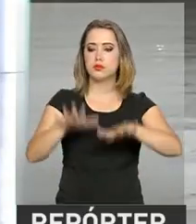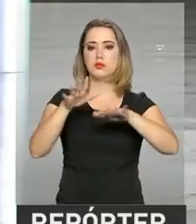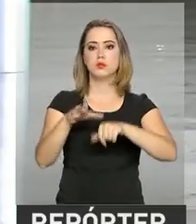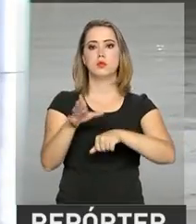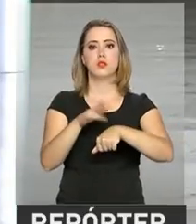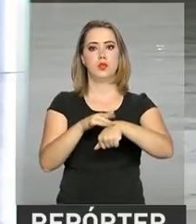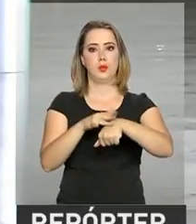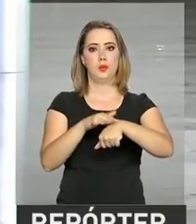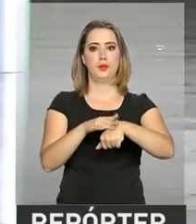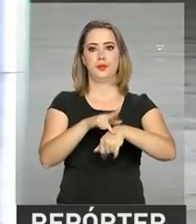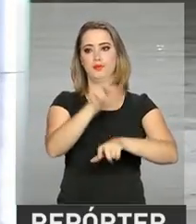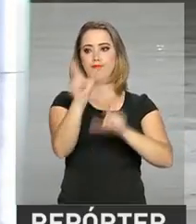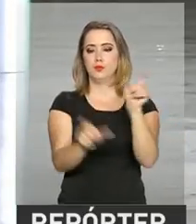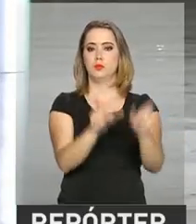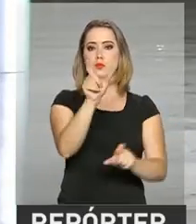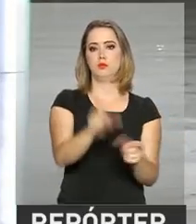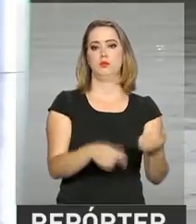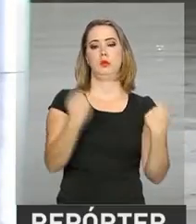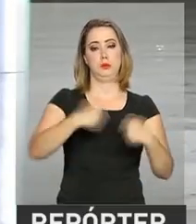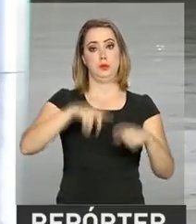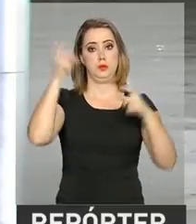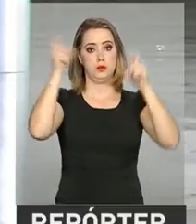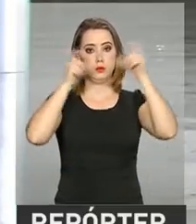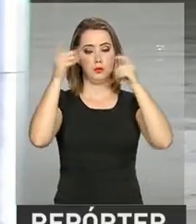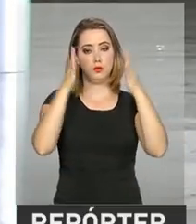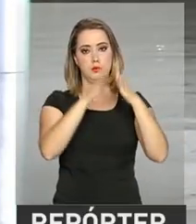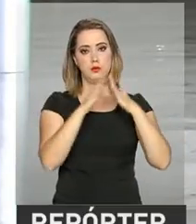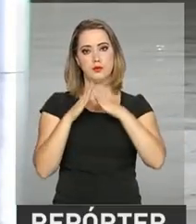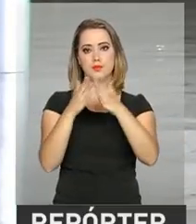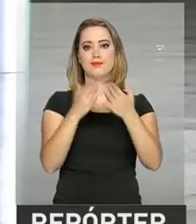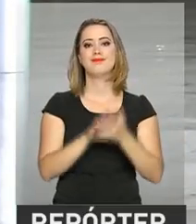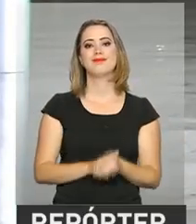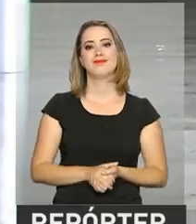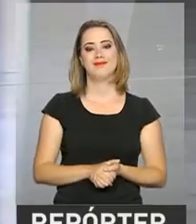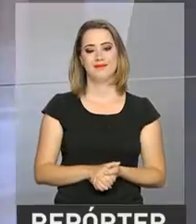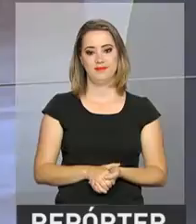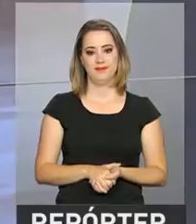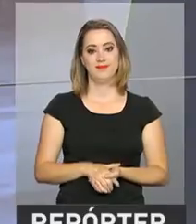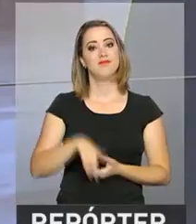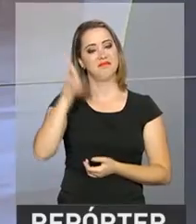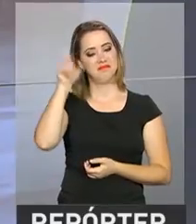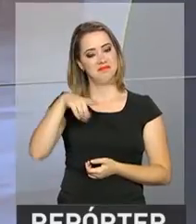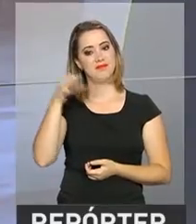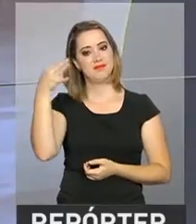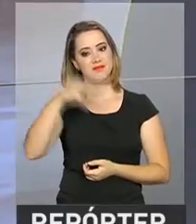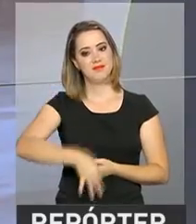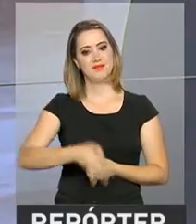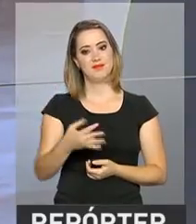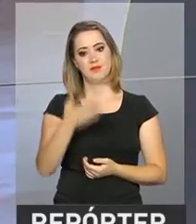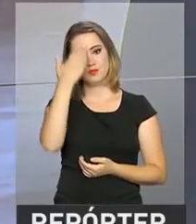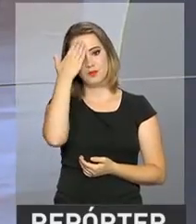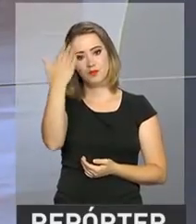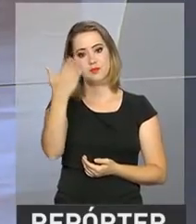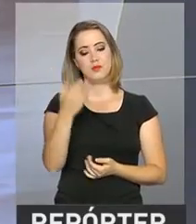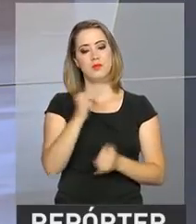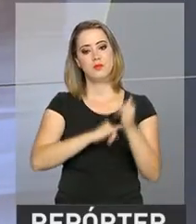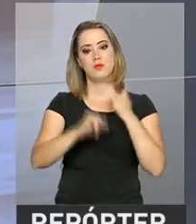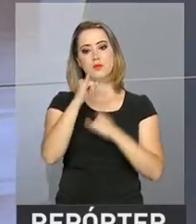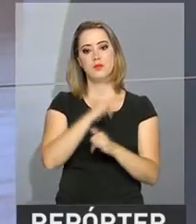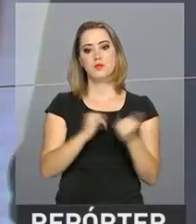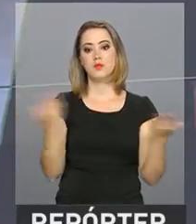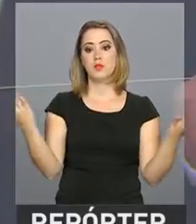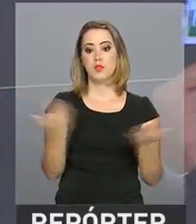as pessoas então sempre muita atenção em casa não é isso mesmo roberto está certíssimo paulo é isso mesmo muito obrigado pelas informações